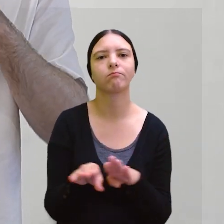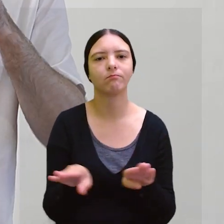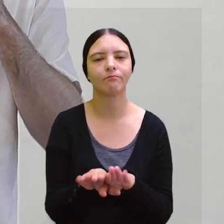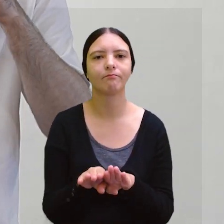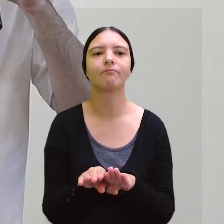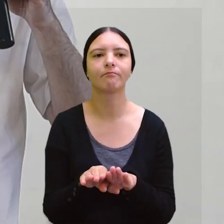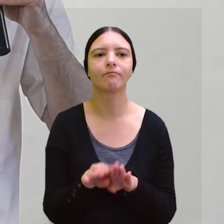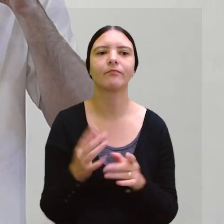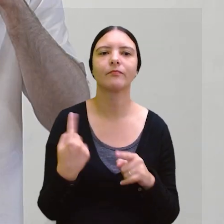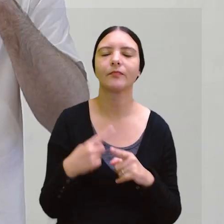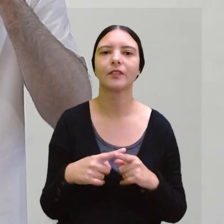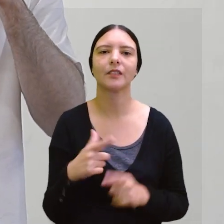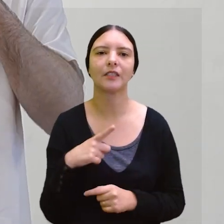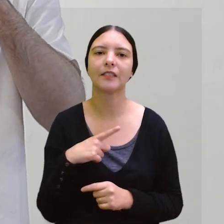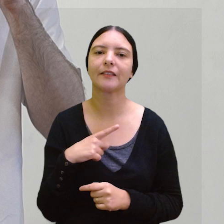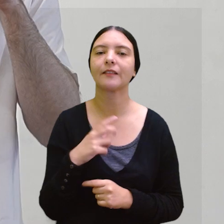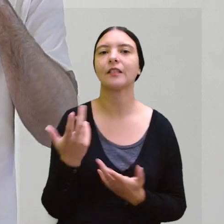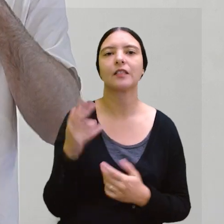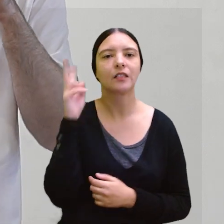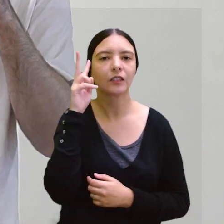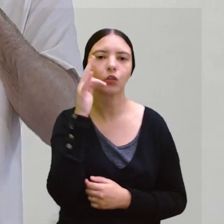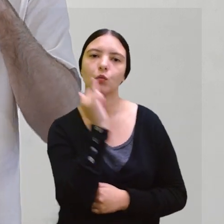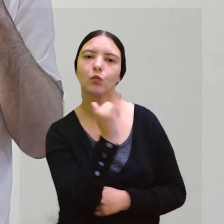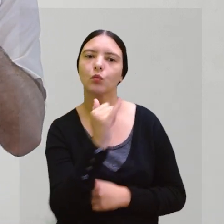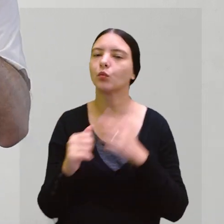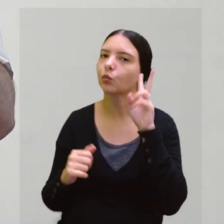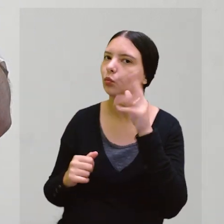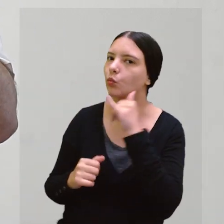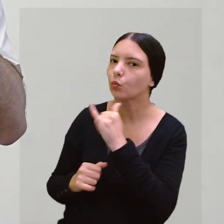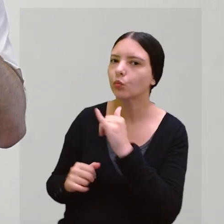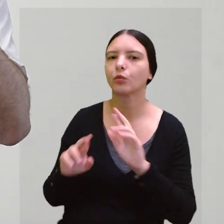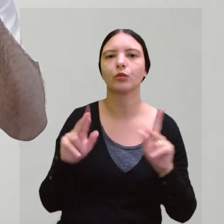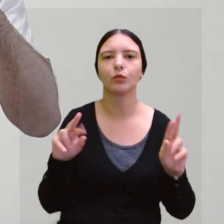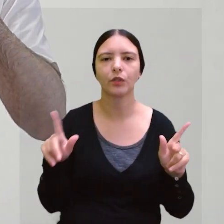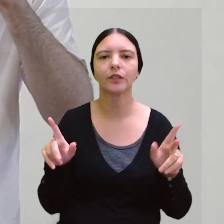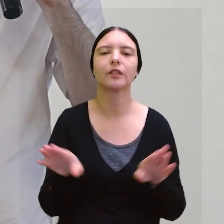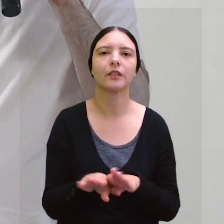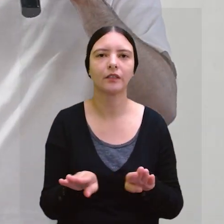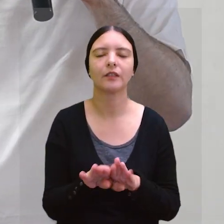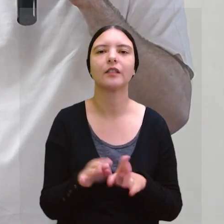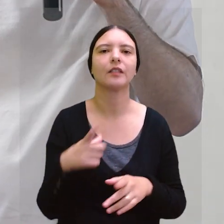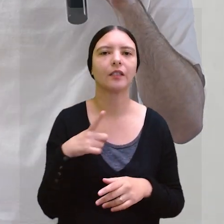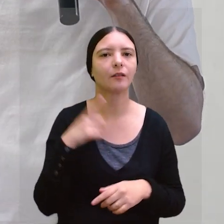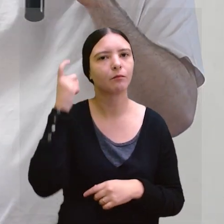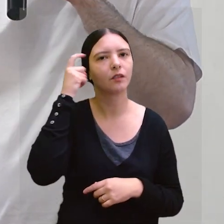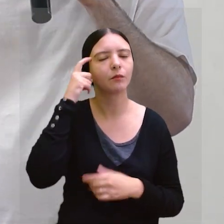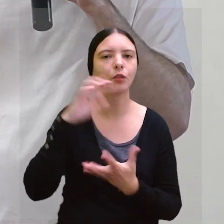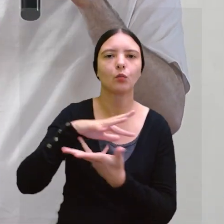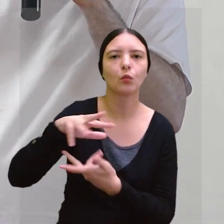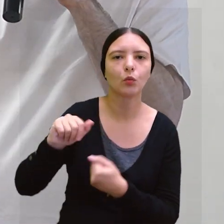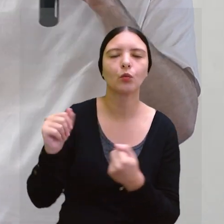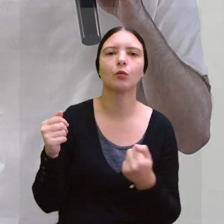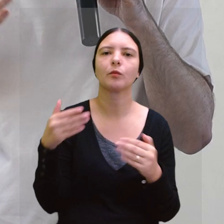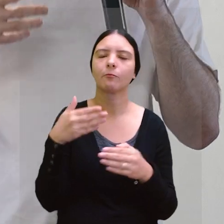medida, dramática, né? Porque a gente tem vozes narrativas diferentes, vozes de personagens diferentes, contrastando suas visões de mundo,